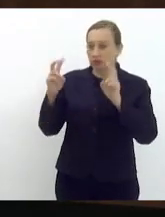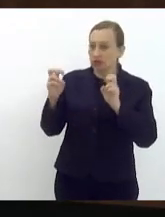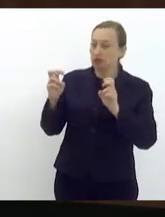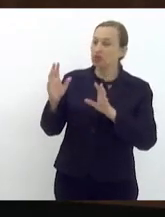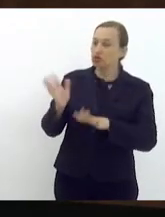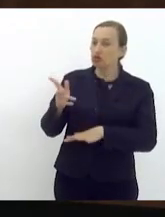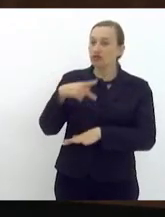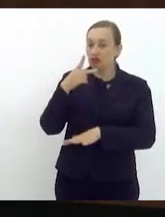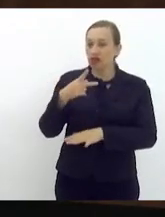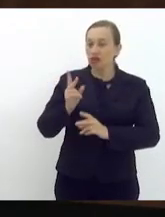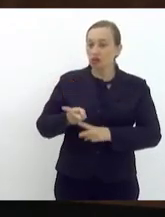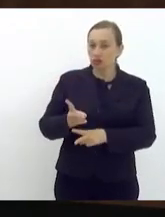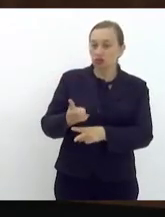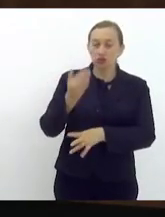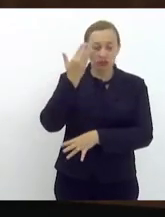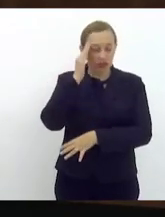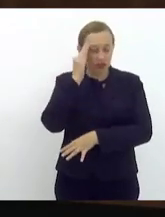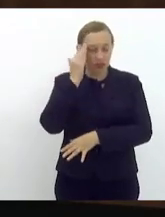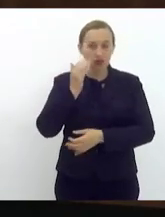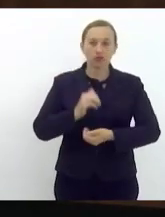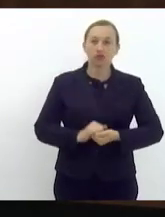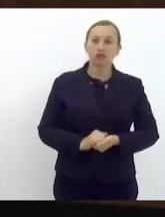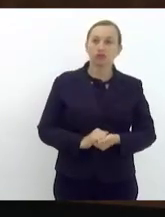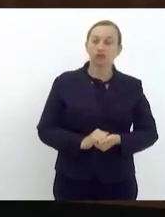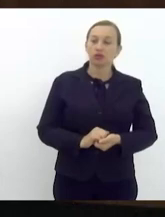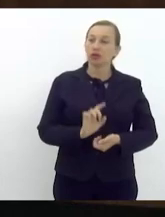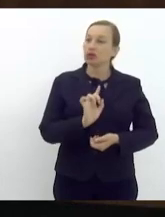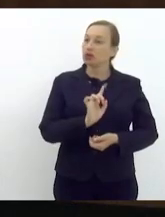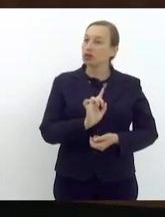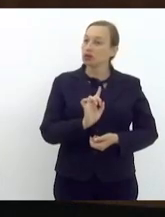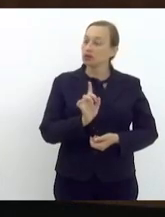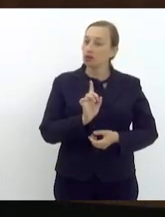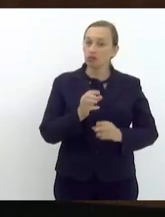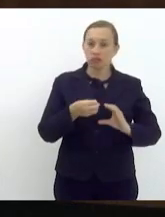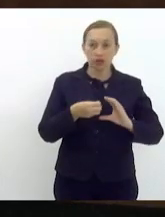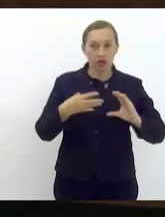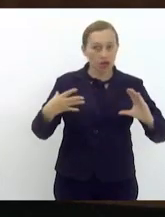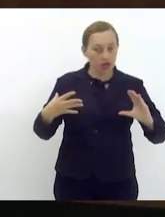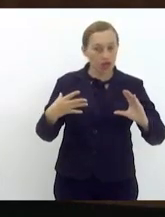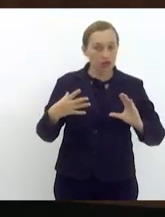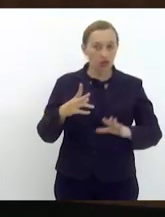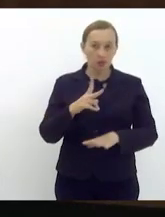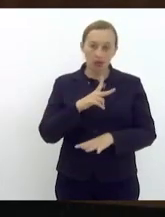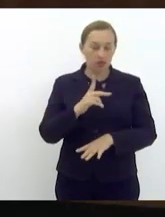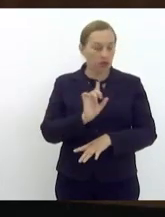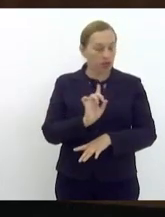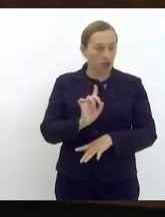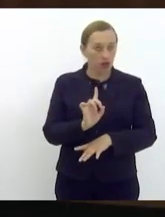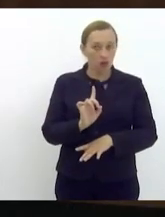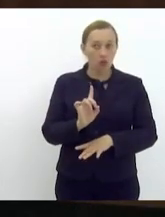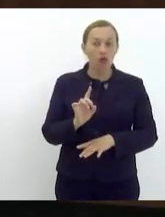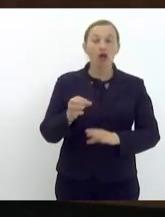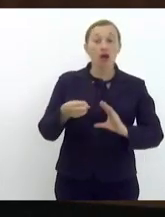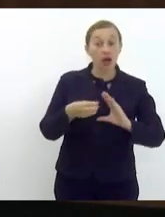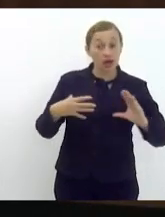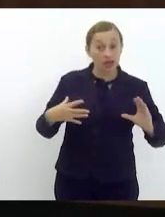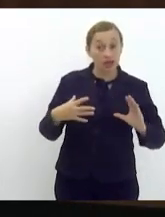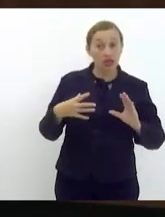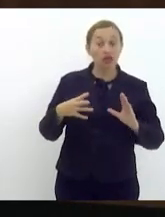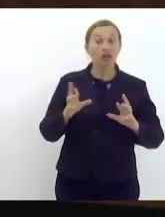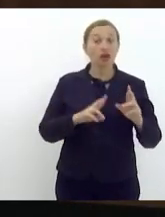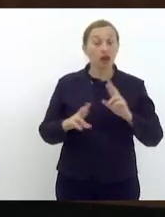eu mantenho o entendimento que não tem uma característica pessoal, é uma característica em relação à